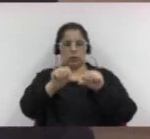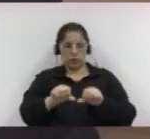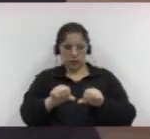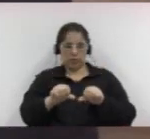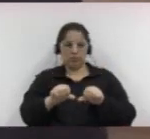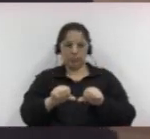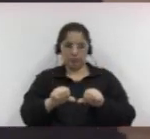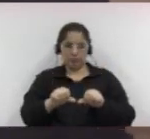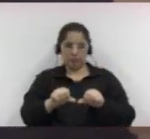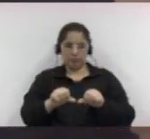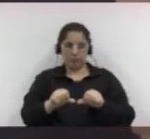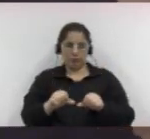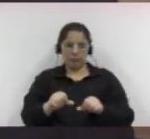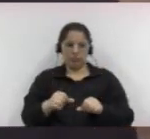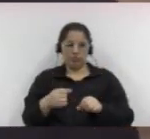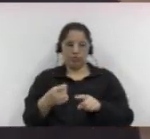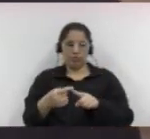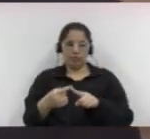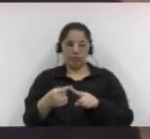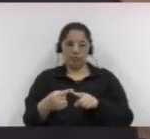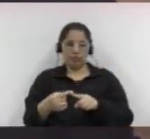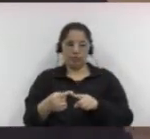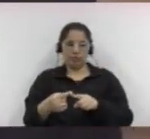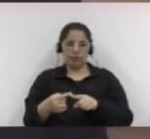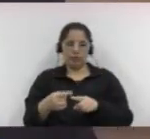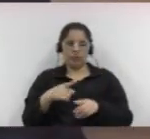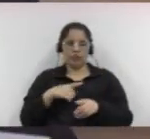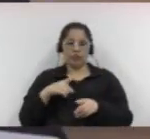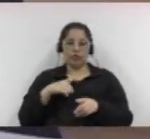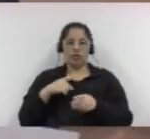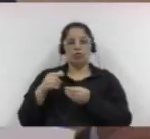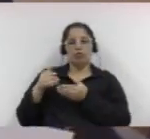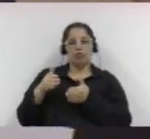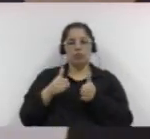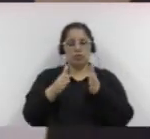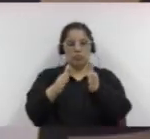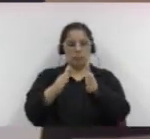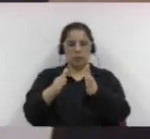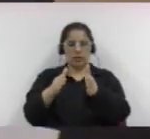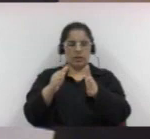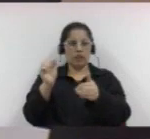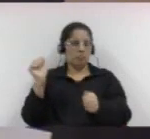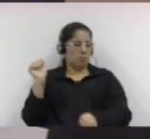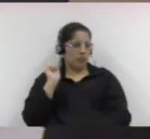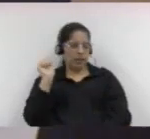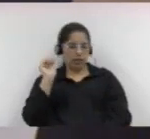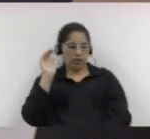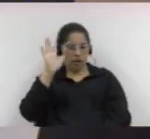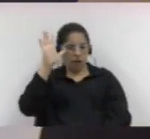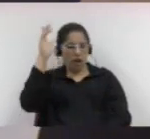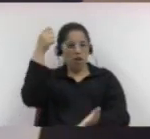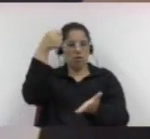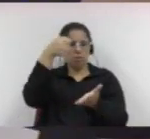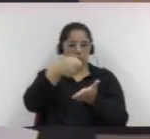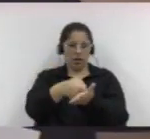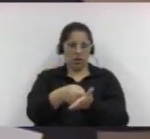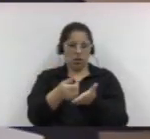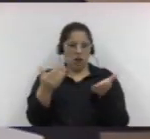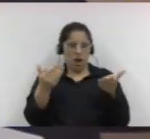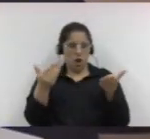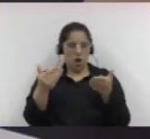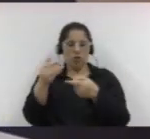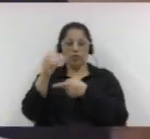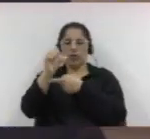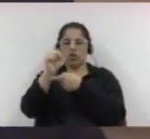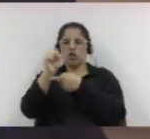Você soterrar uma pista que custou quase 9 ou 10 milhões de reais, segundo